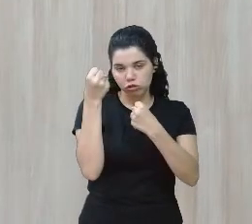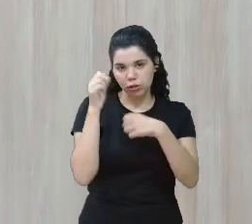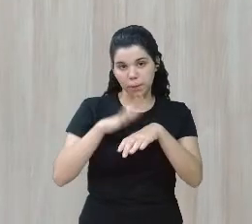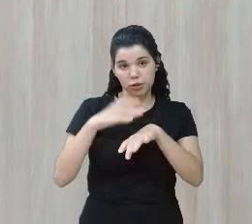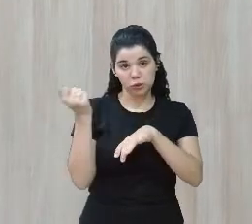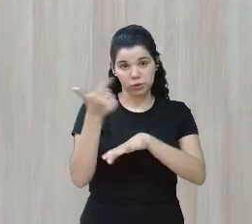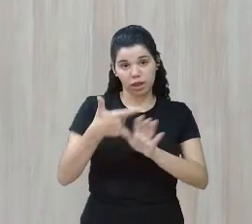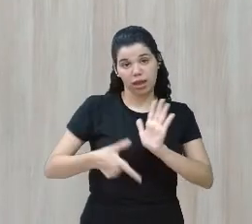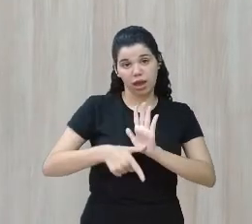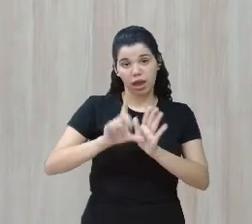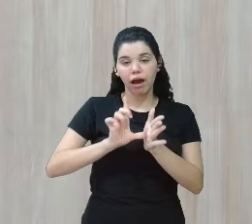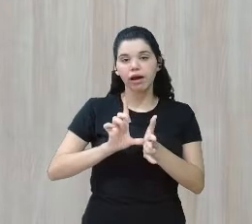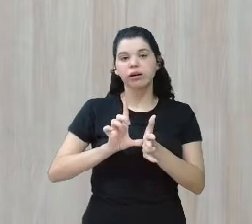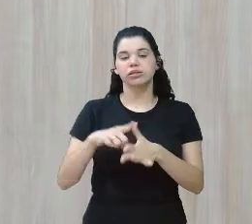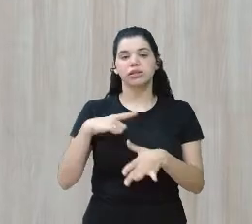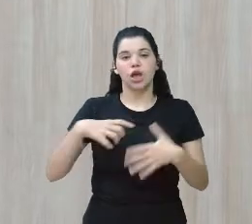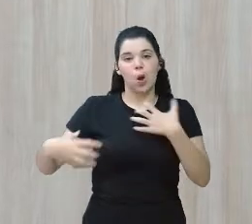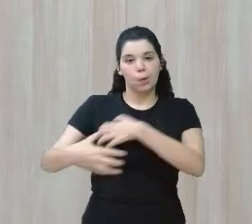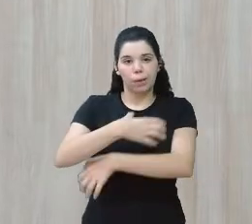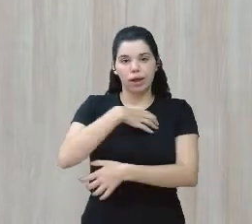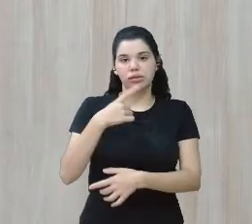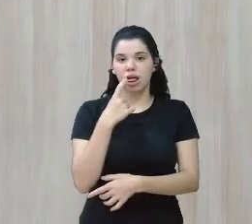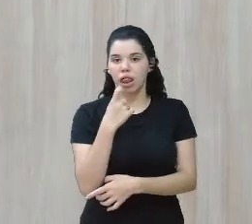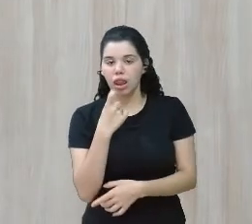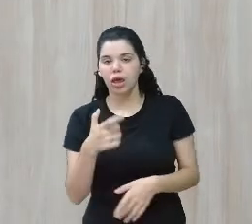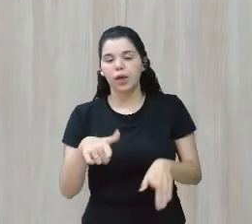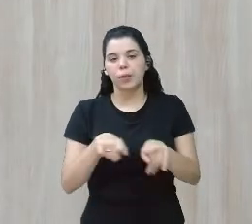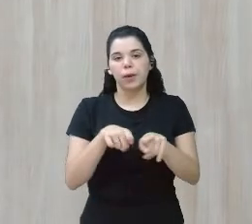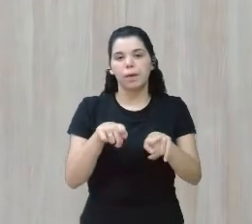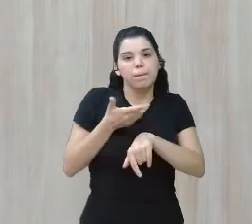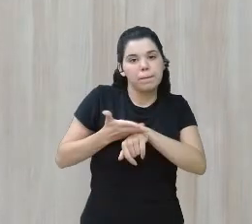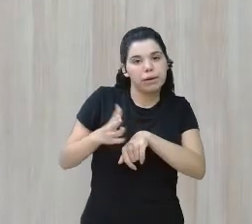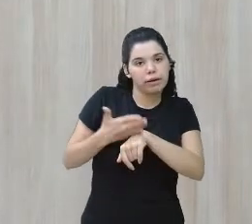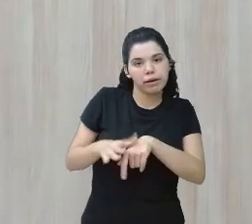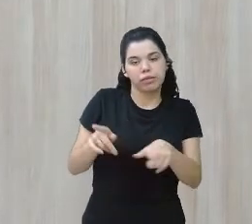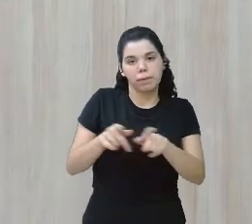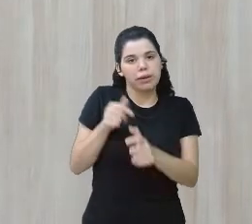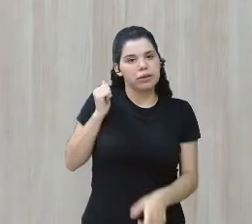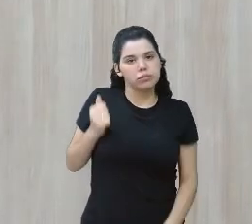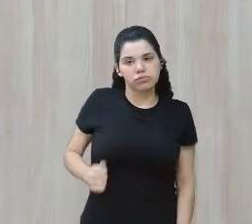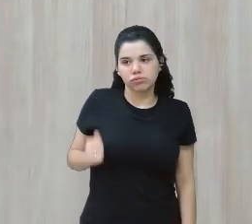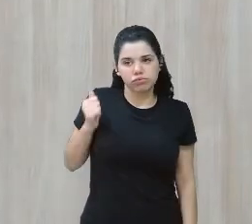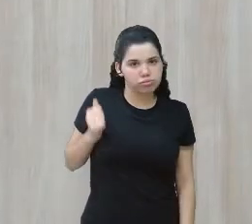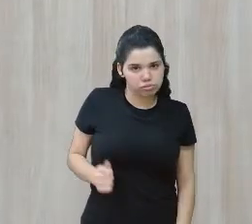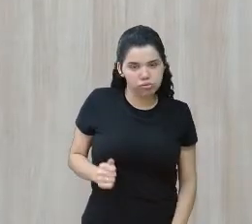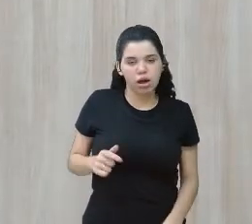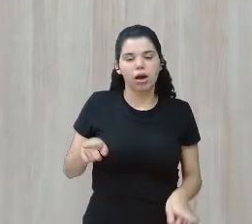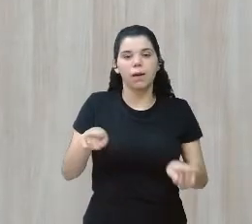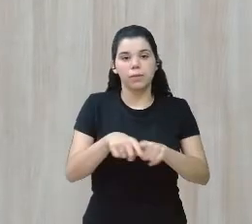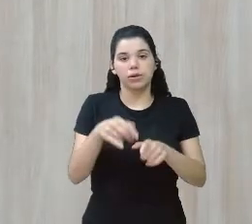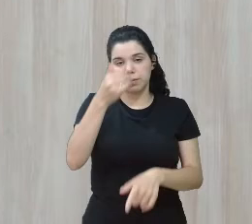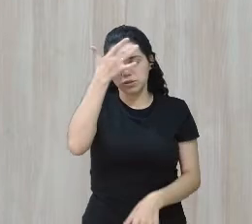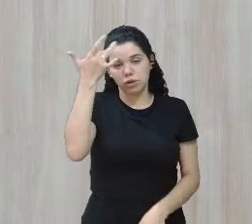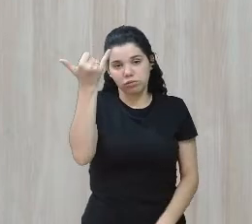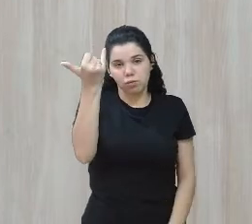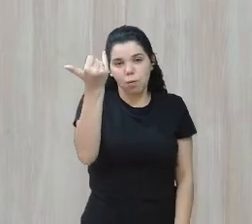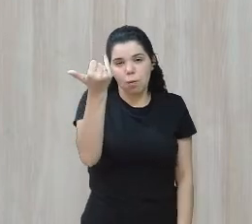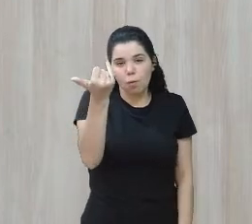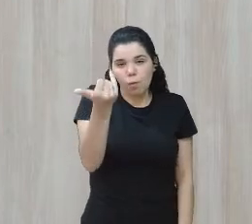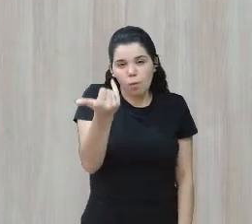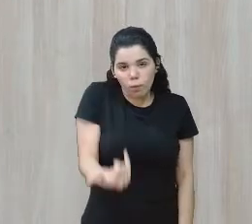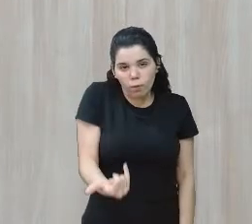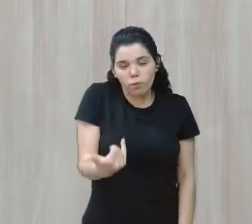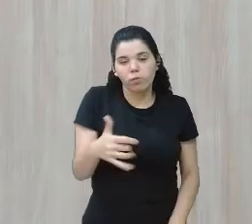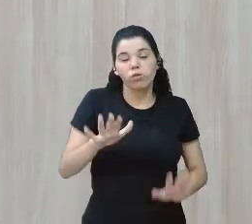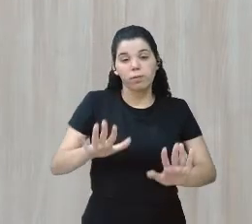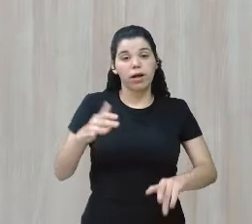né? Lesões brancas na língua, essa questão dessa diarreia crônica que não tem fim, por isso que a pessoa emagrece muito.